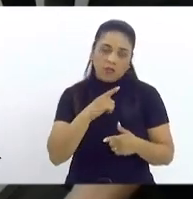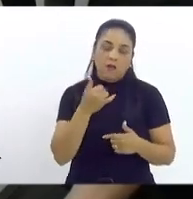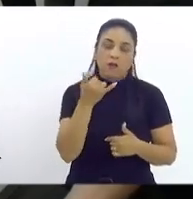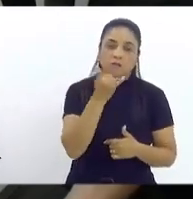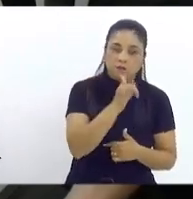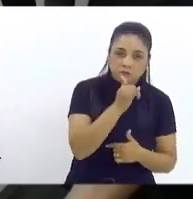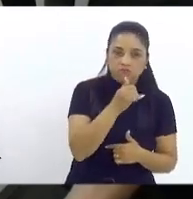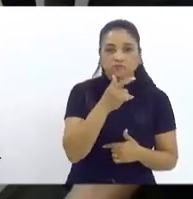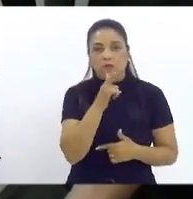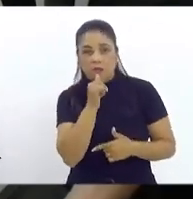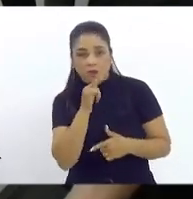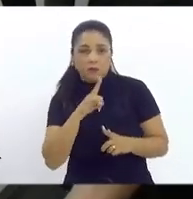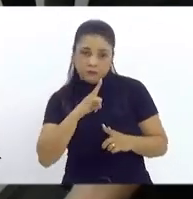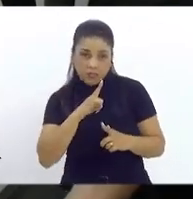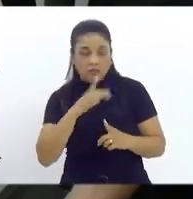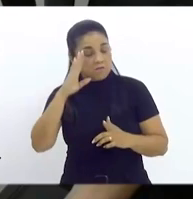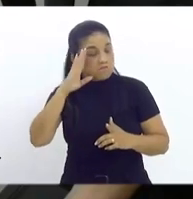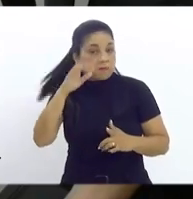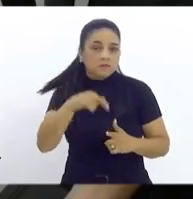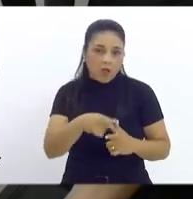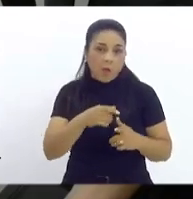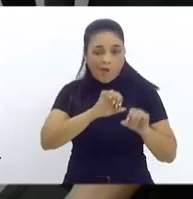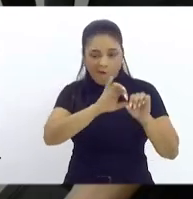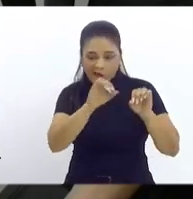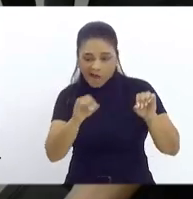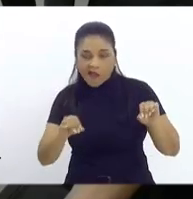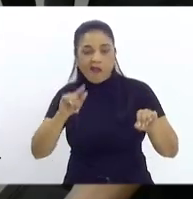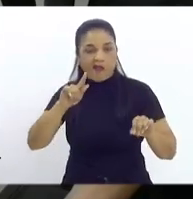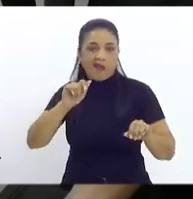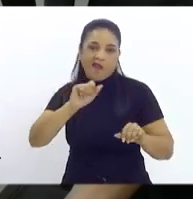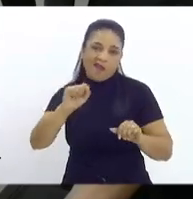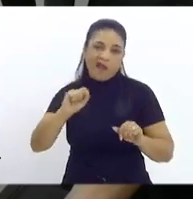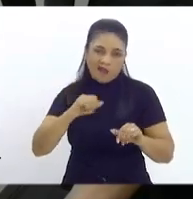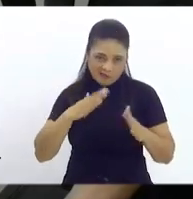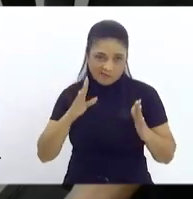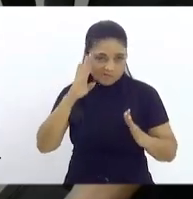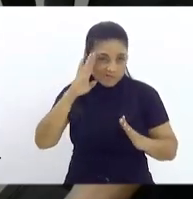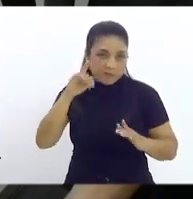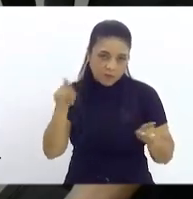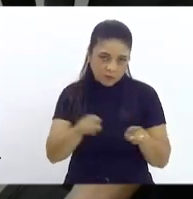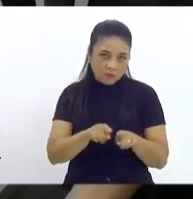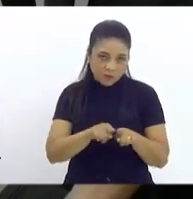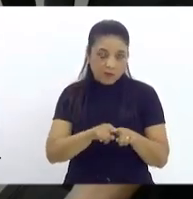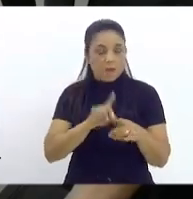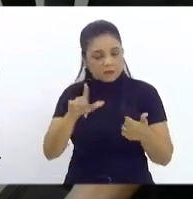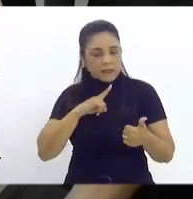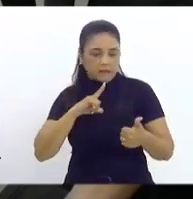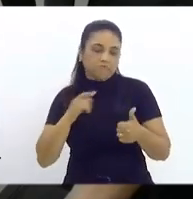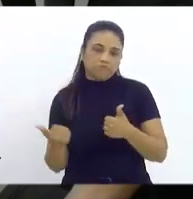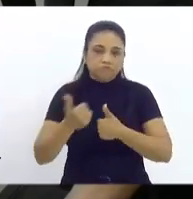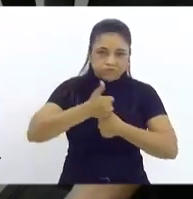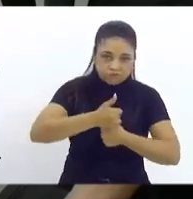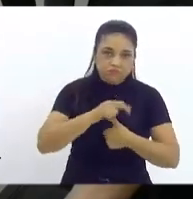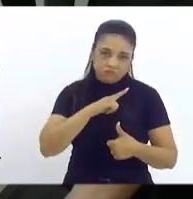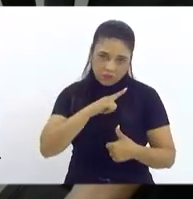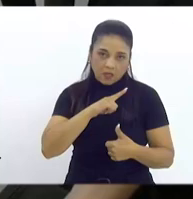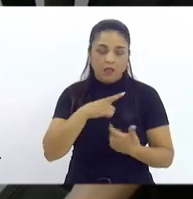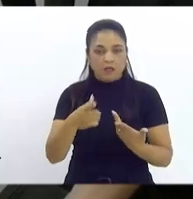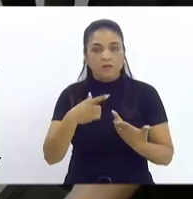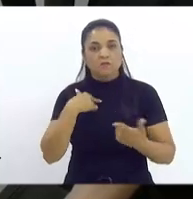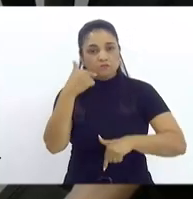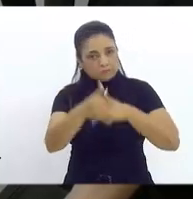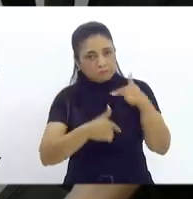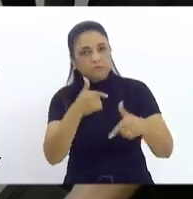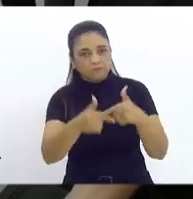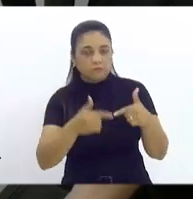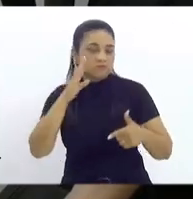serviço essencial. A gente entende que o gás é um serviço essencial, porém, existem substitutos. Mas é um serviço